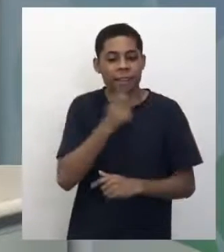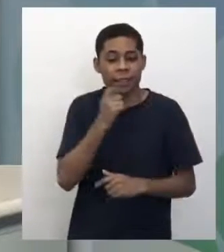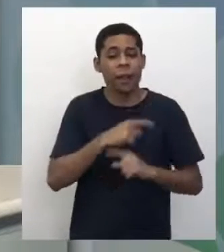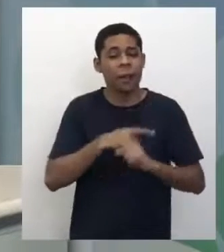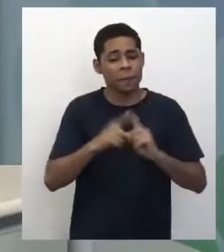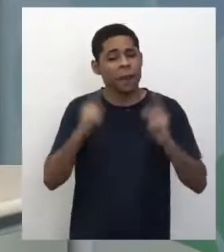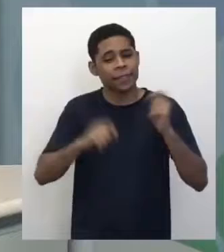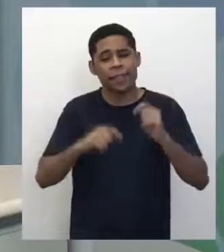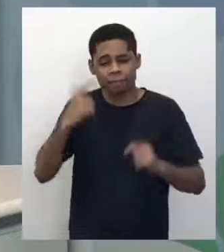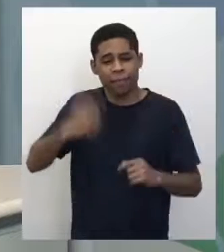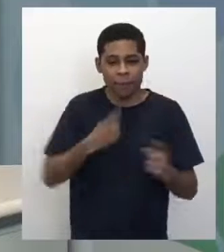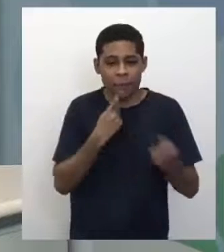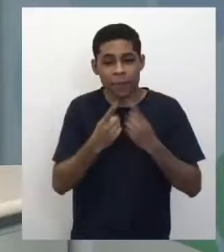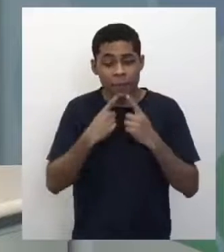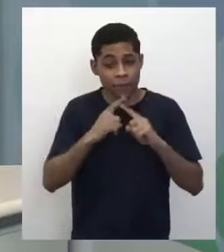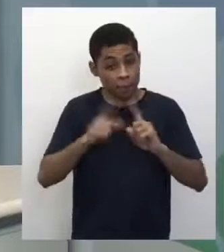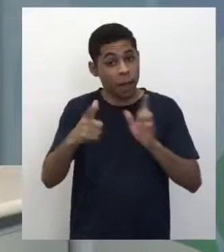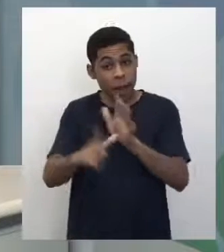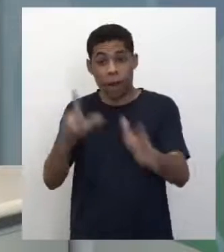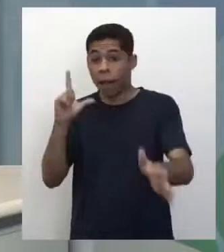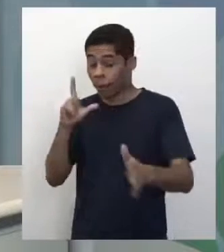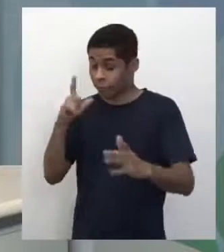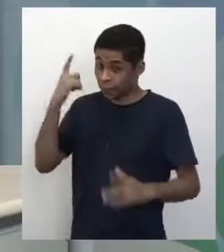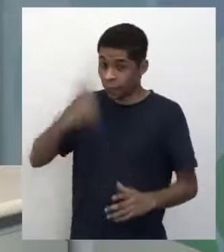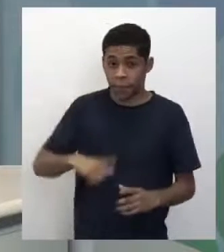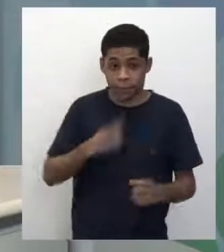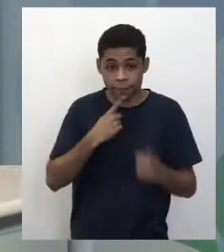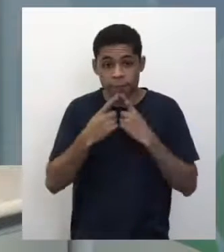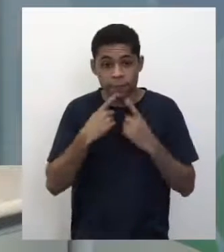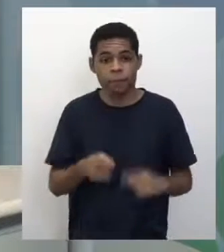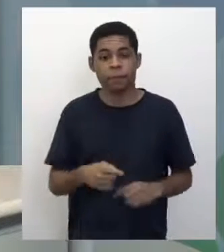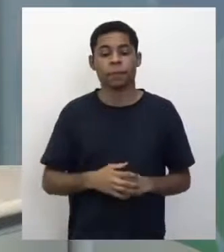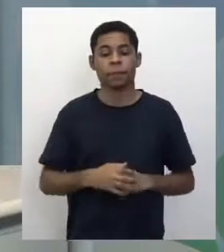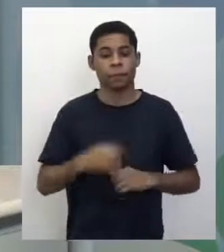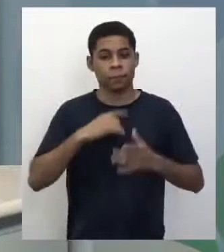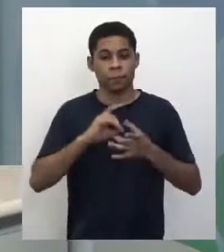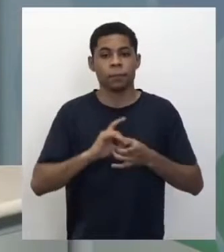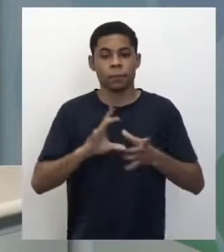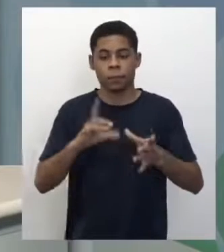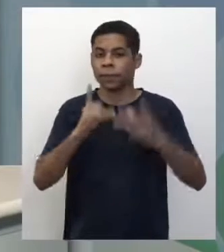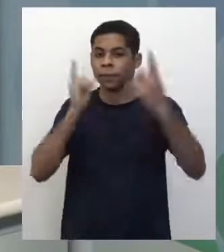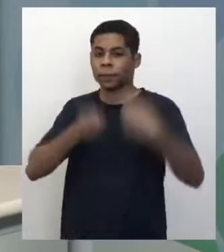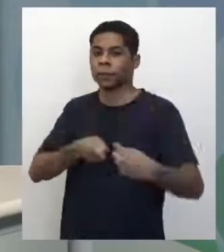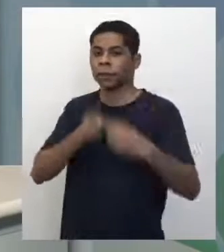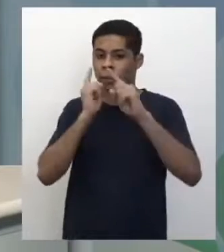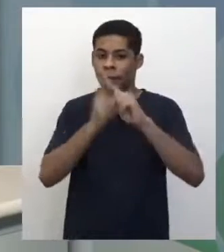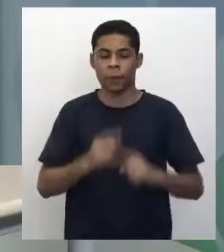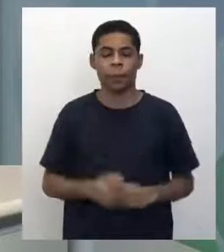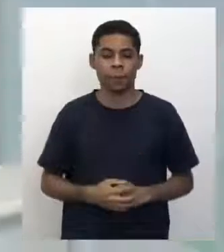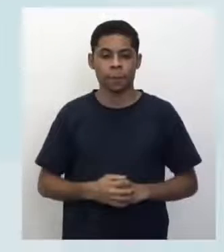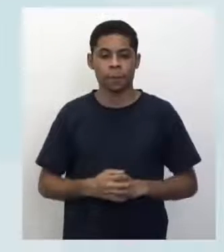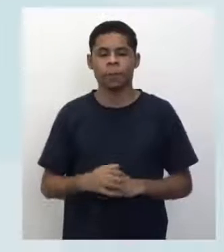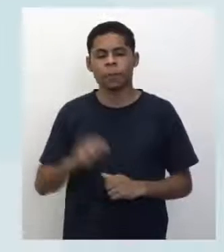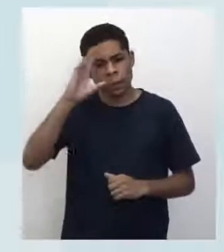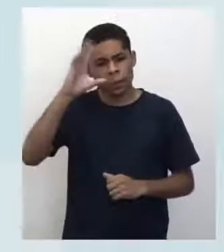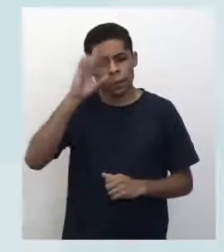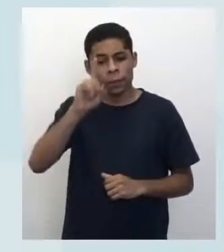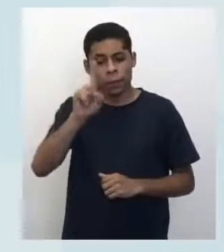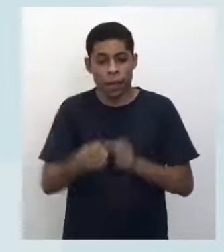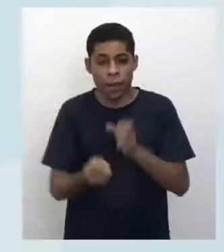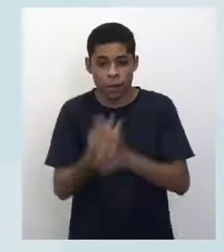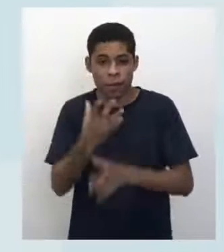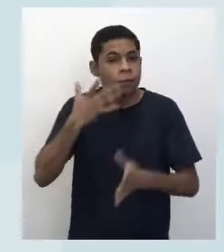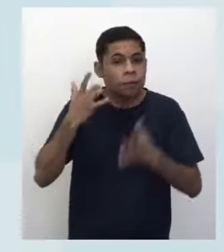pode conversar um pouquinho. Mas antes da gente comentar mais um pouquinho, vou deixar o nosso desafio. Imaginando que você é o criador de uma